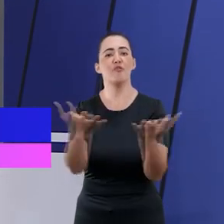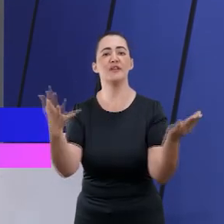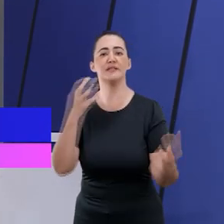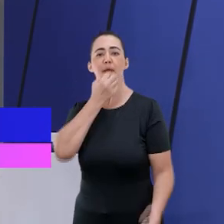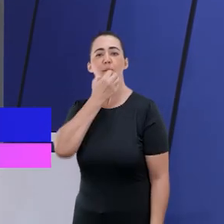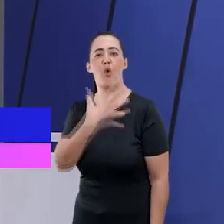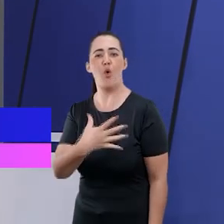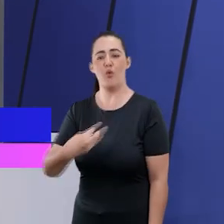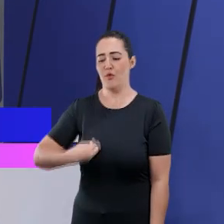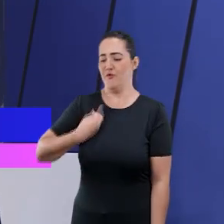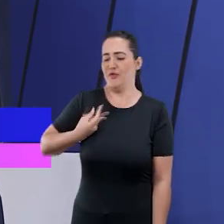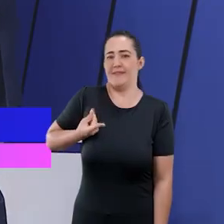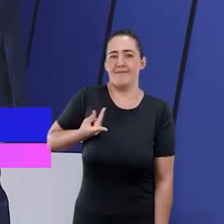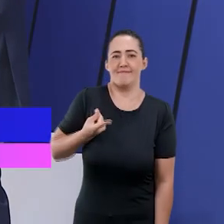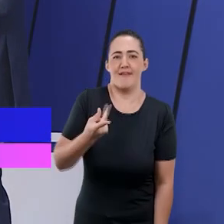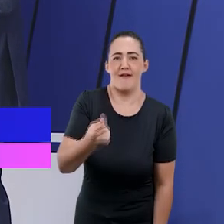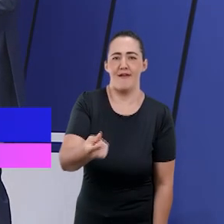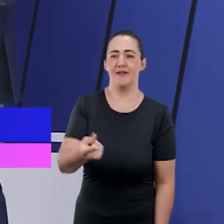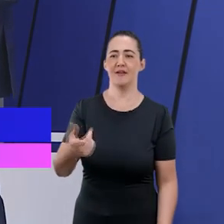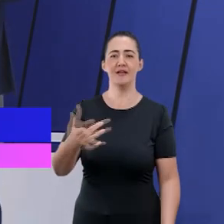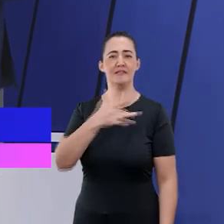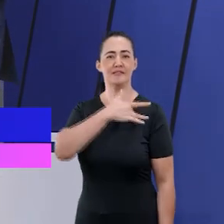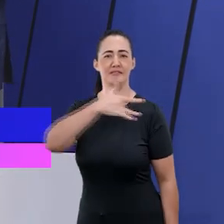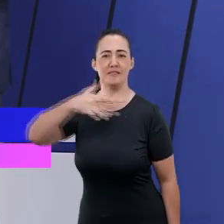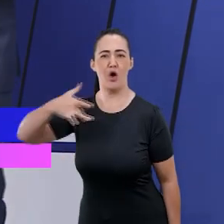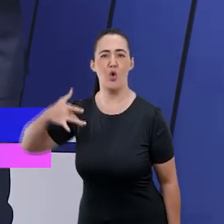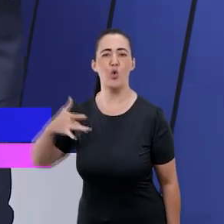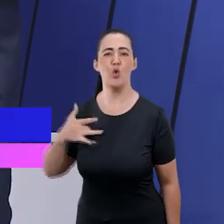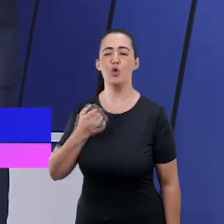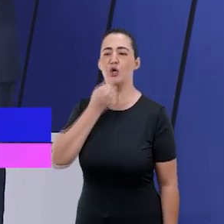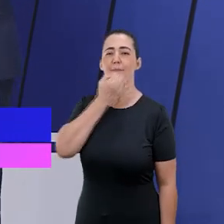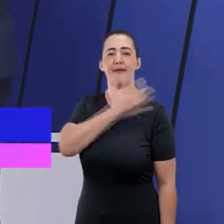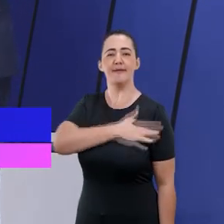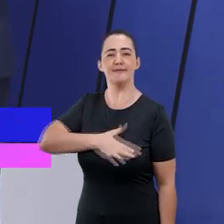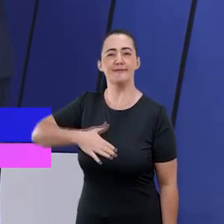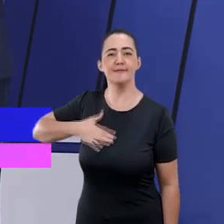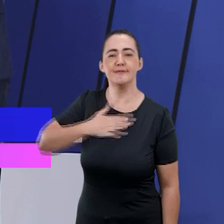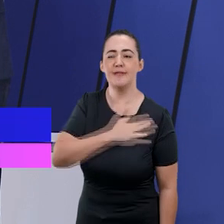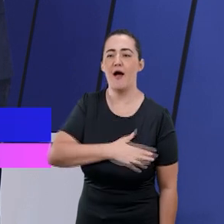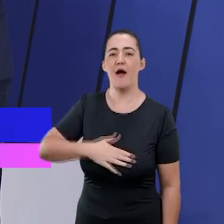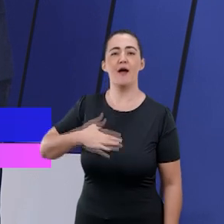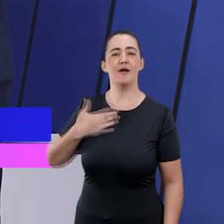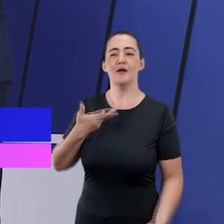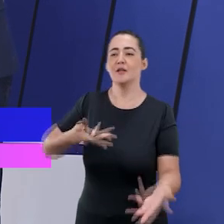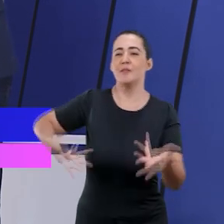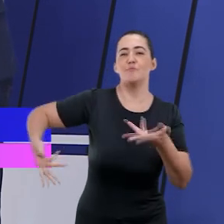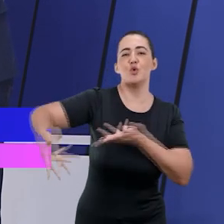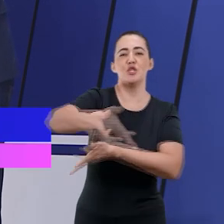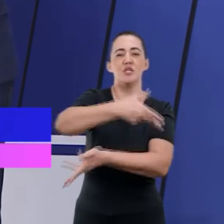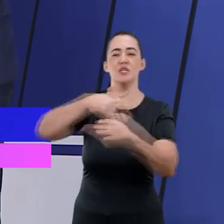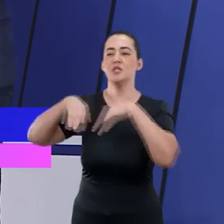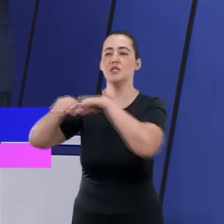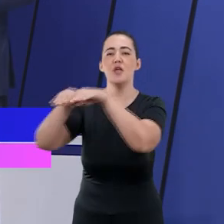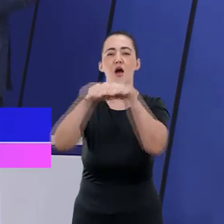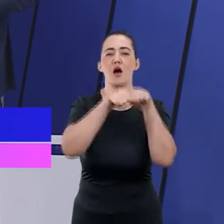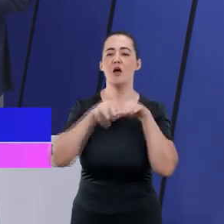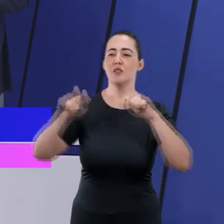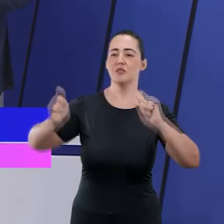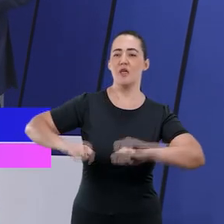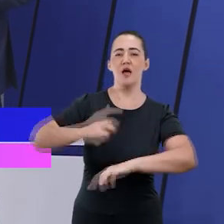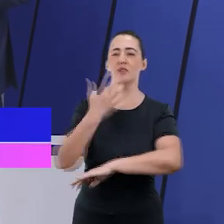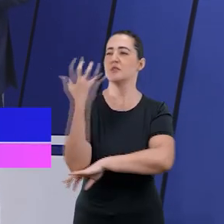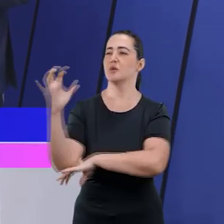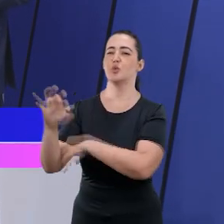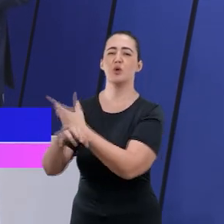caminho. Deus, então, Ele deixa aberta a escolha do ser humano, mas ao